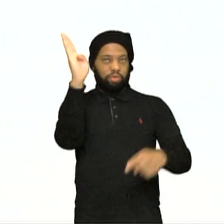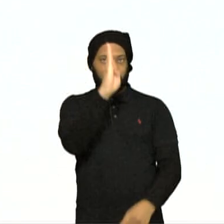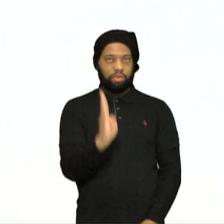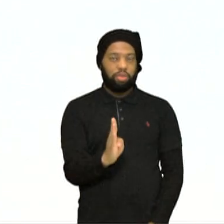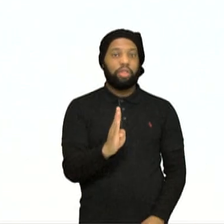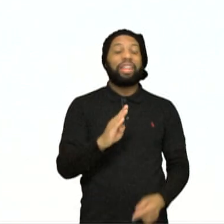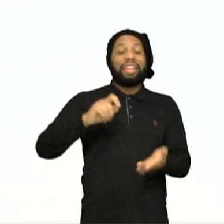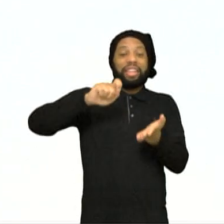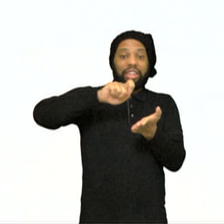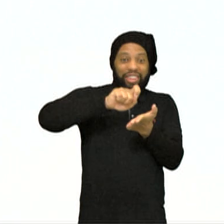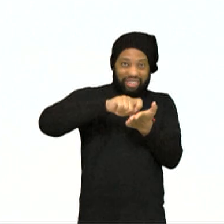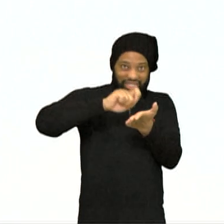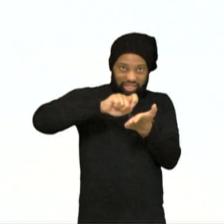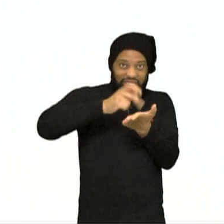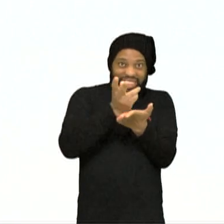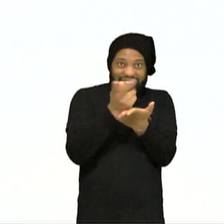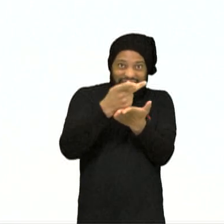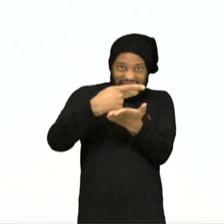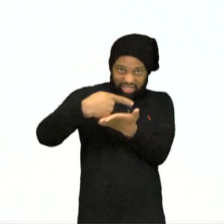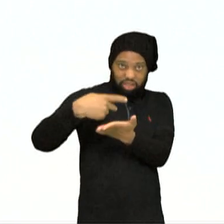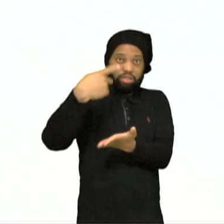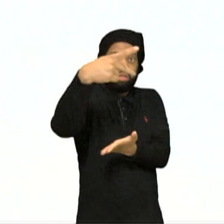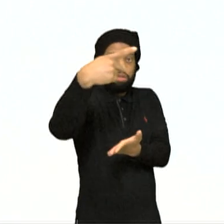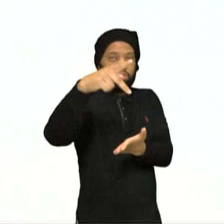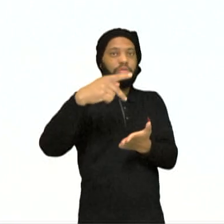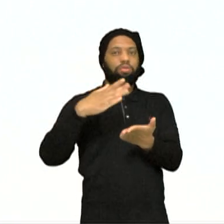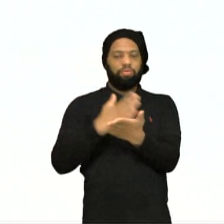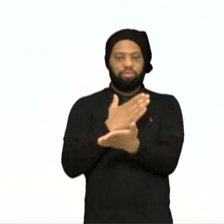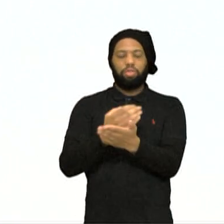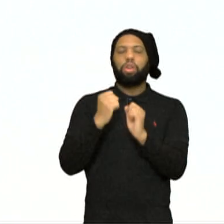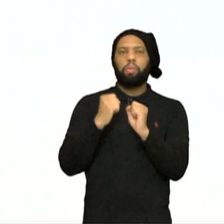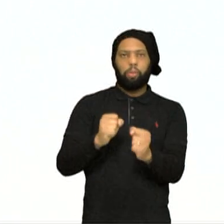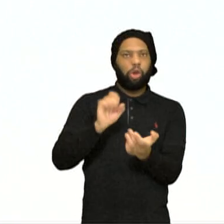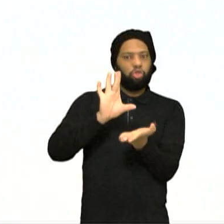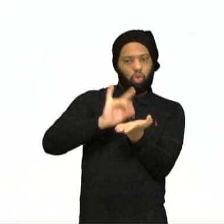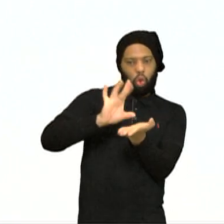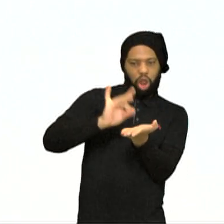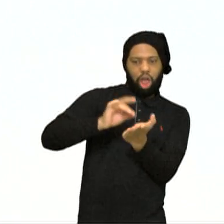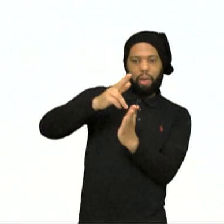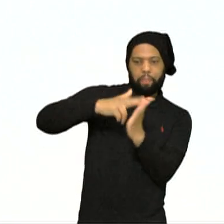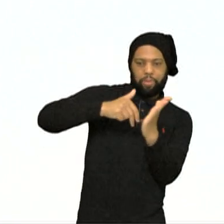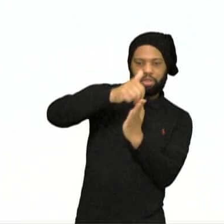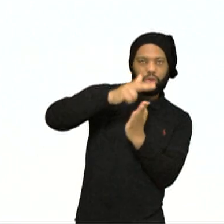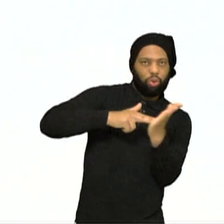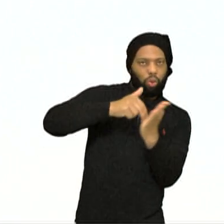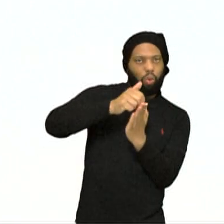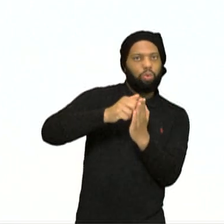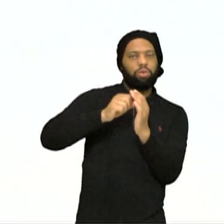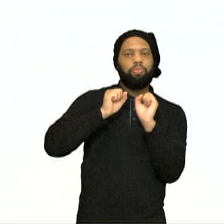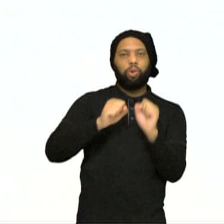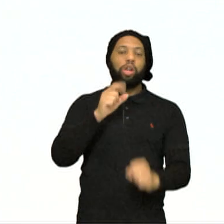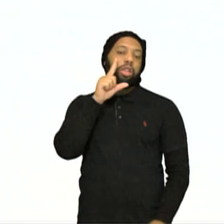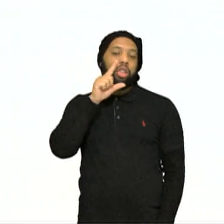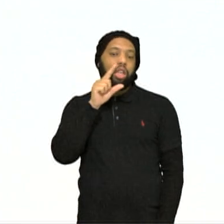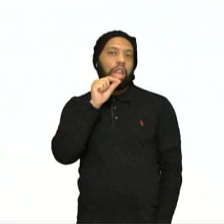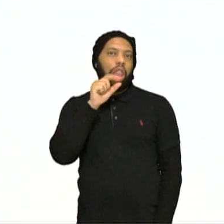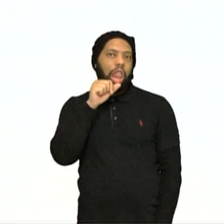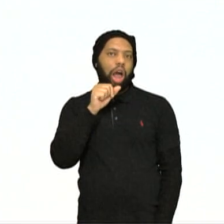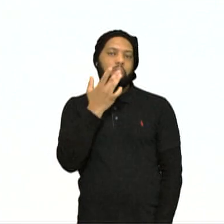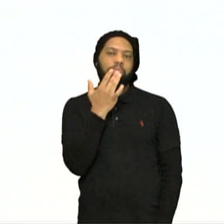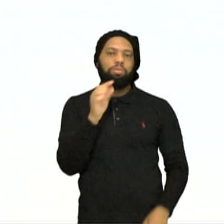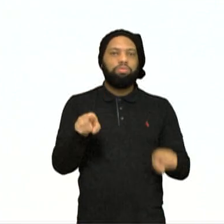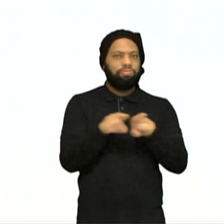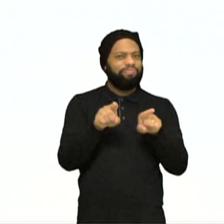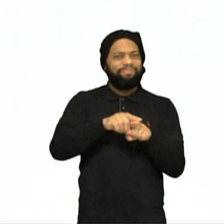no seu caderno. Pode misturar outras técnicas como colagem, pintura, tinta guache, lápis de cor,